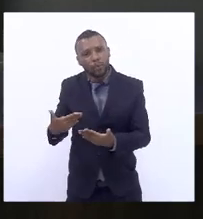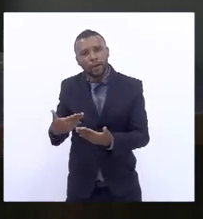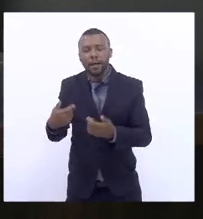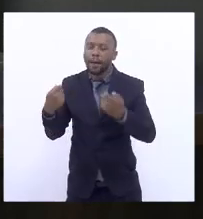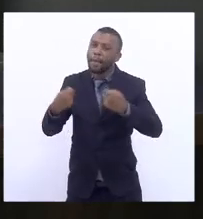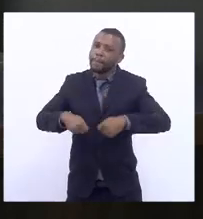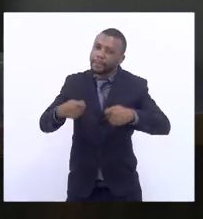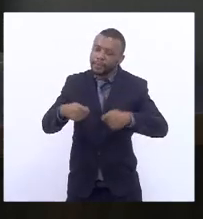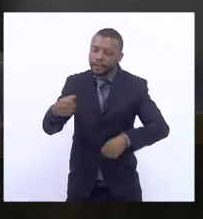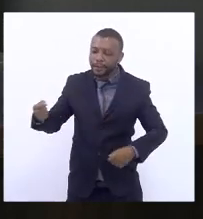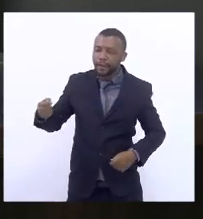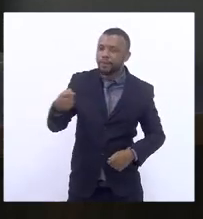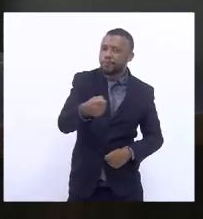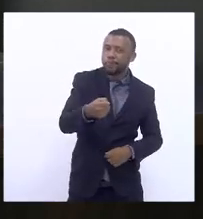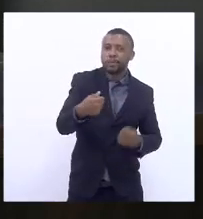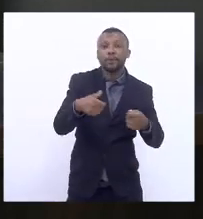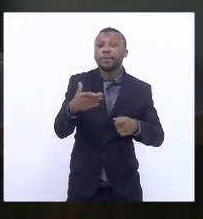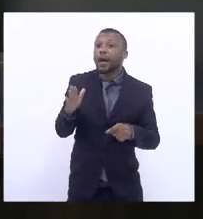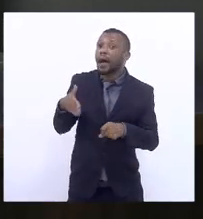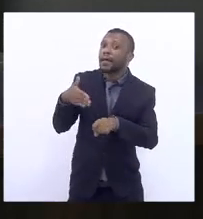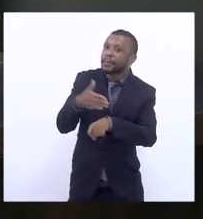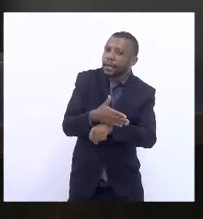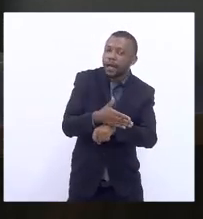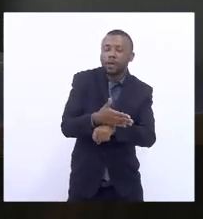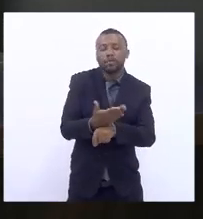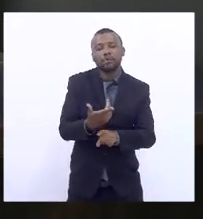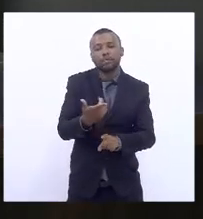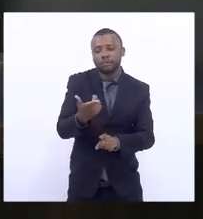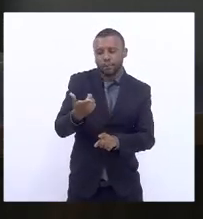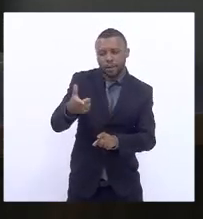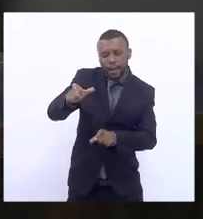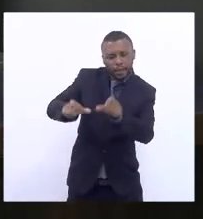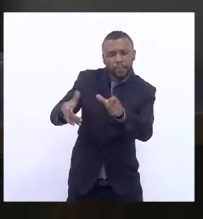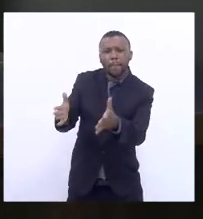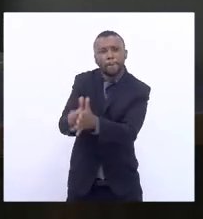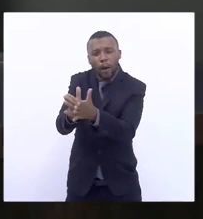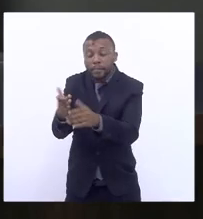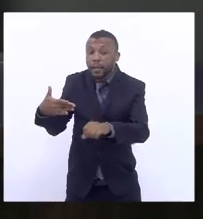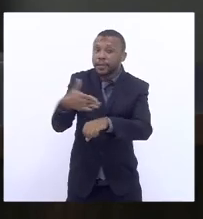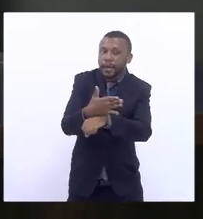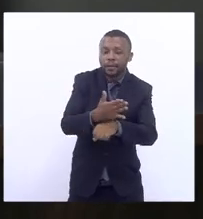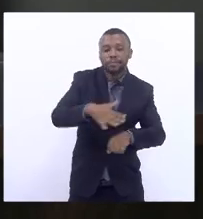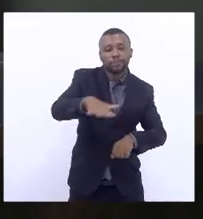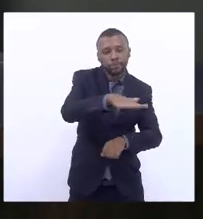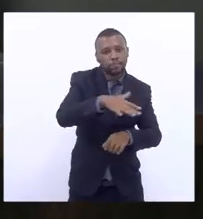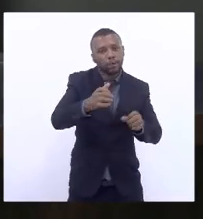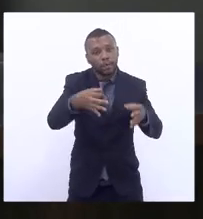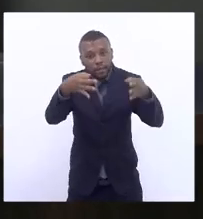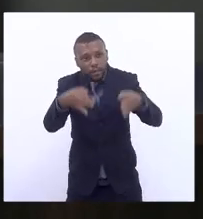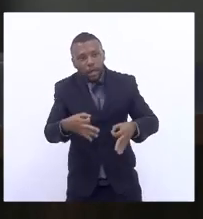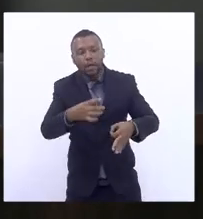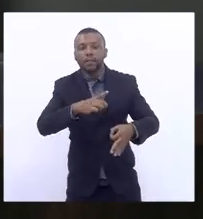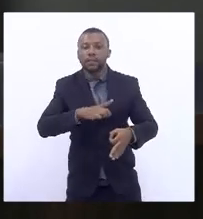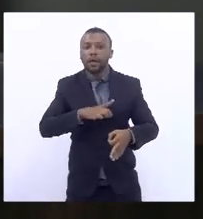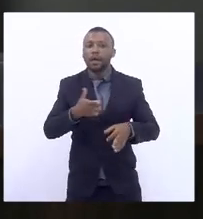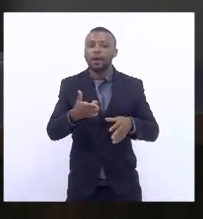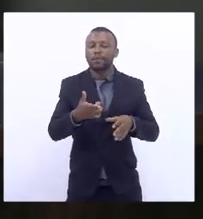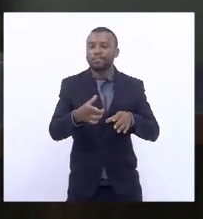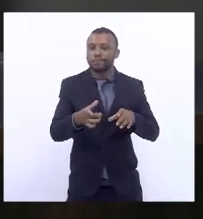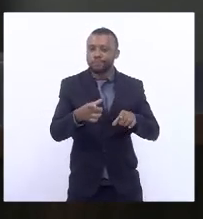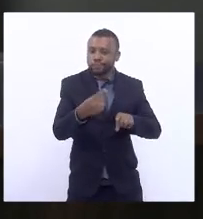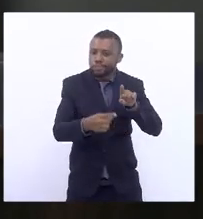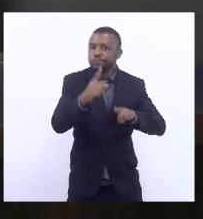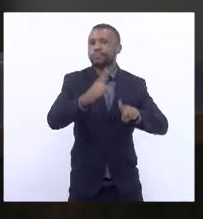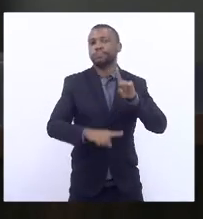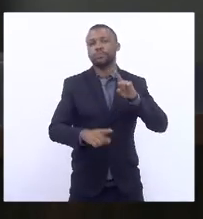lugar. Temos que dar acesso a ela, para que, de fato, venha se tornar um cidadão completo. Então, o museu